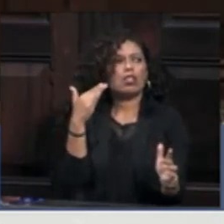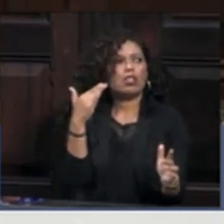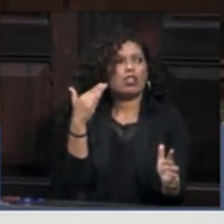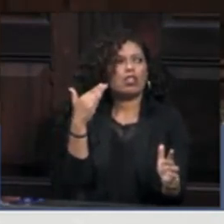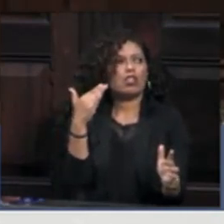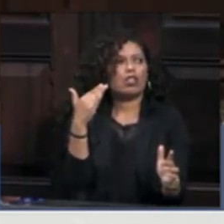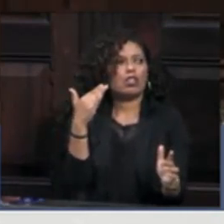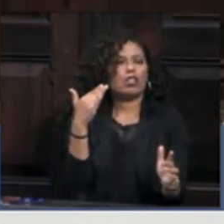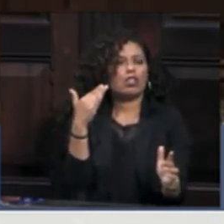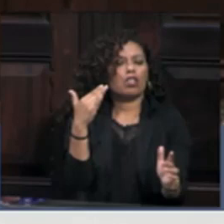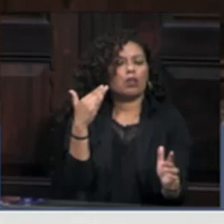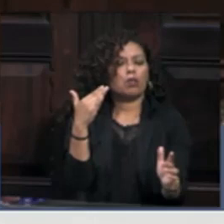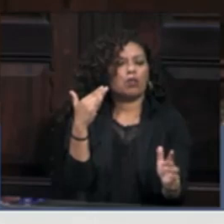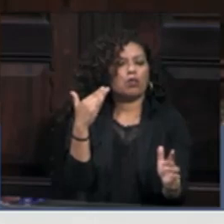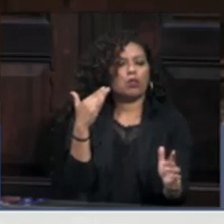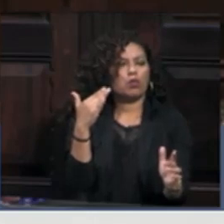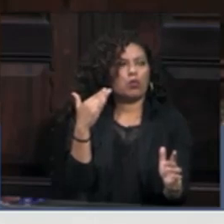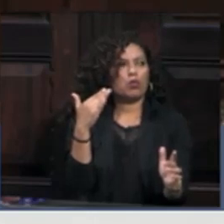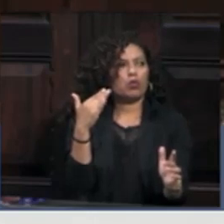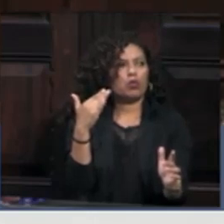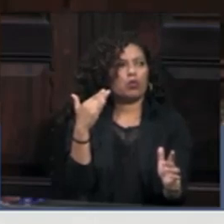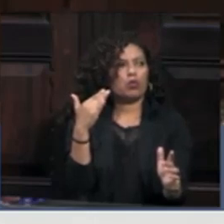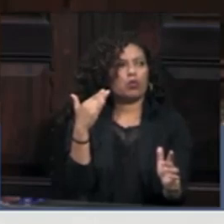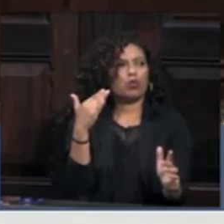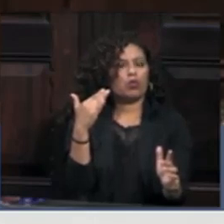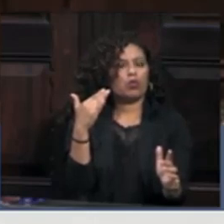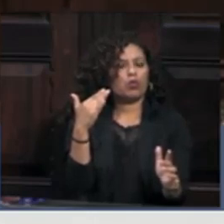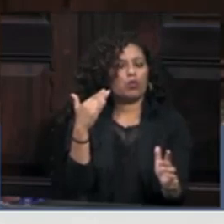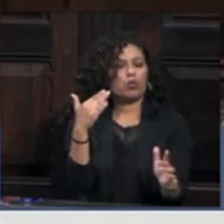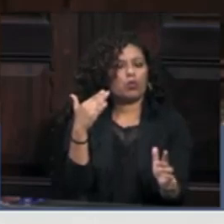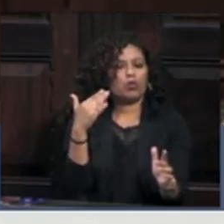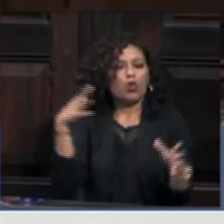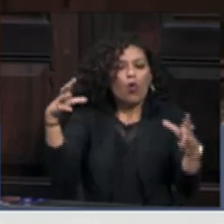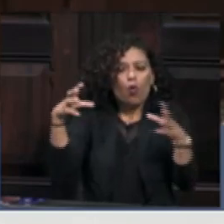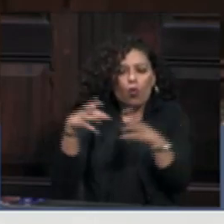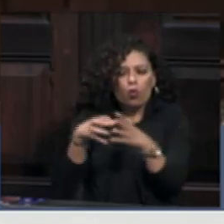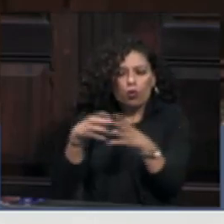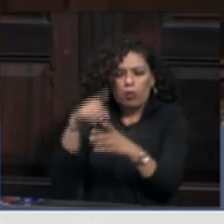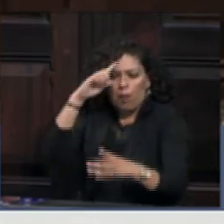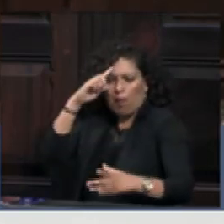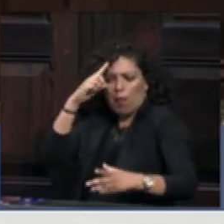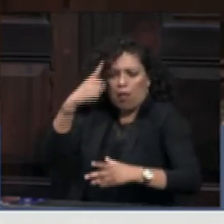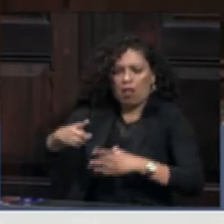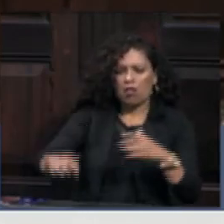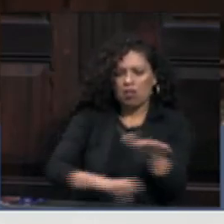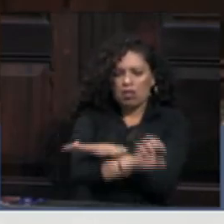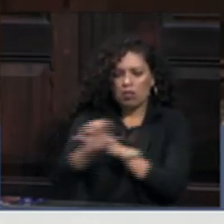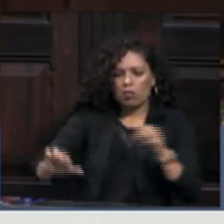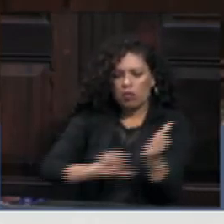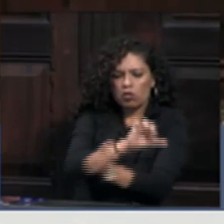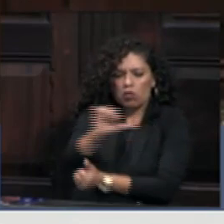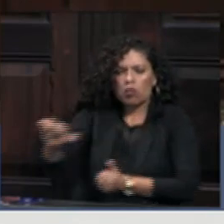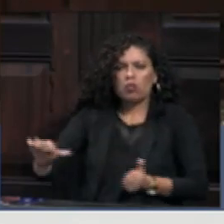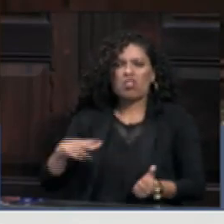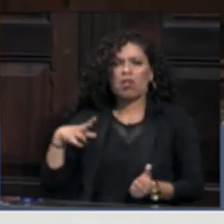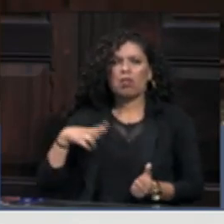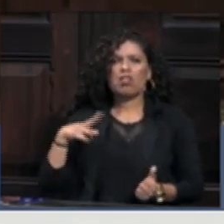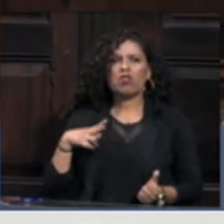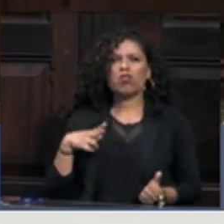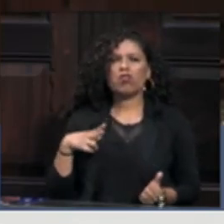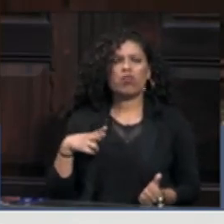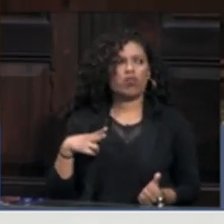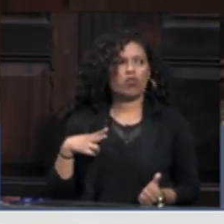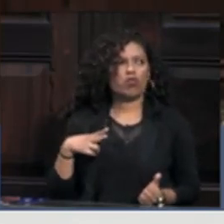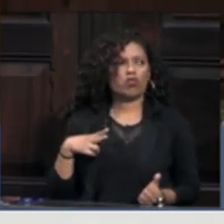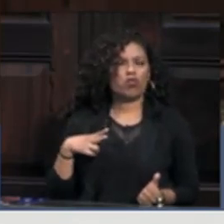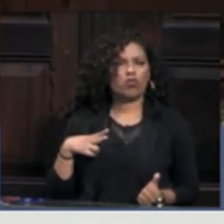as determinações para a privatização da SEDAI. A privatização da SEDAI